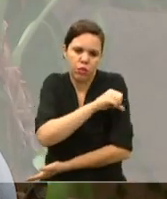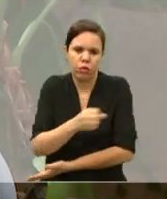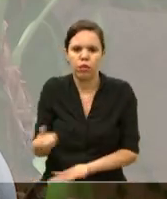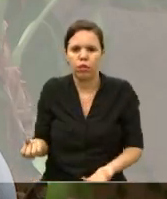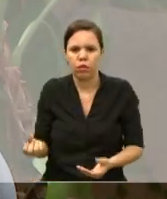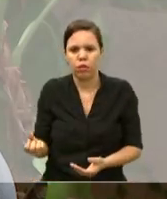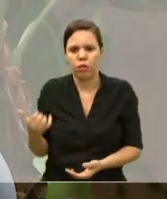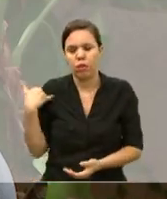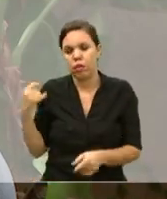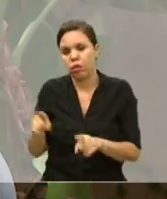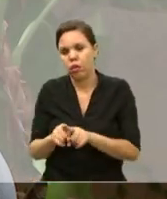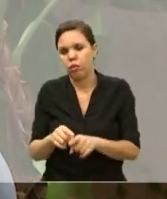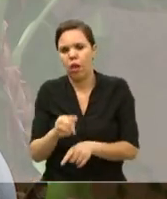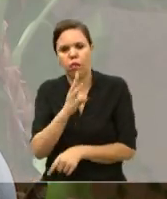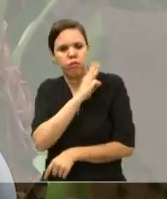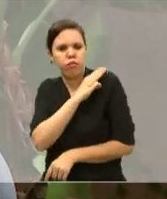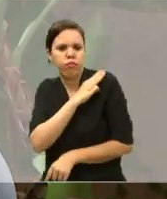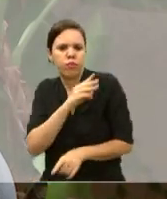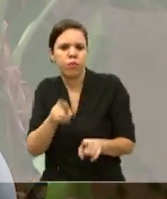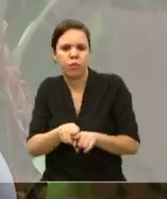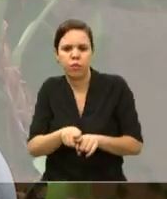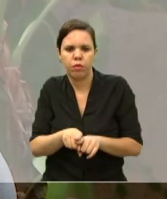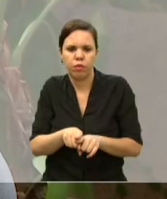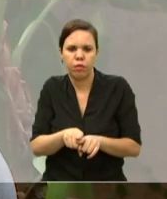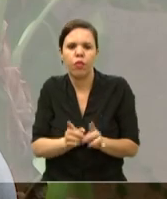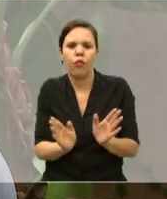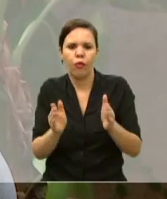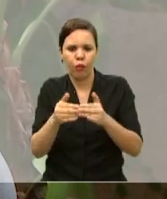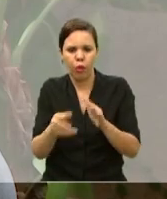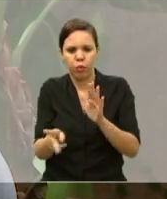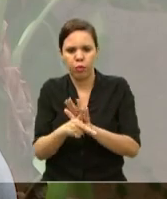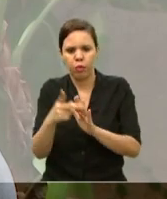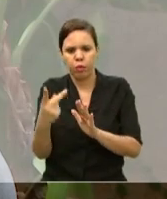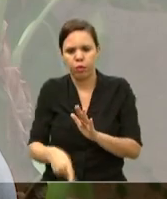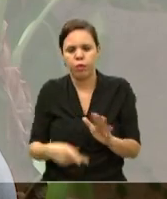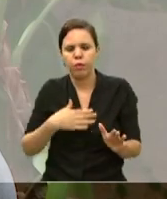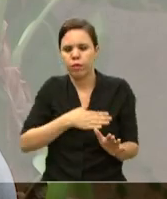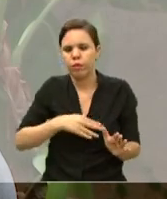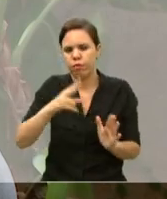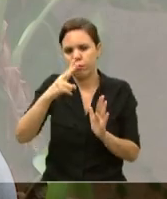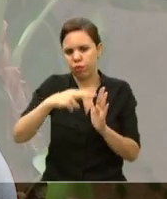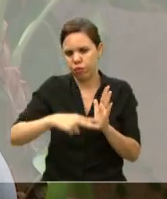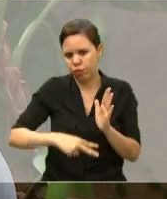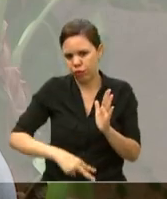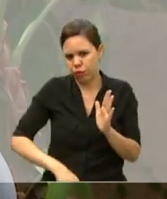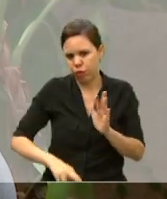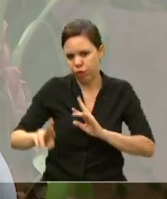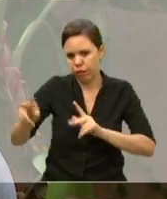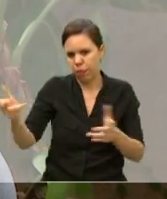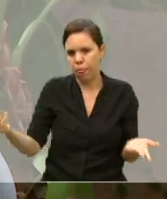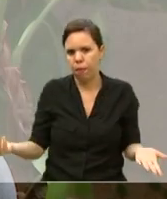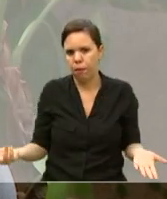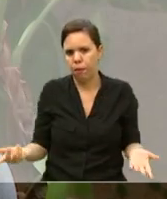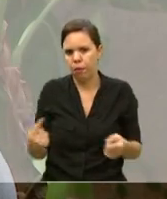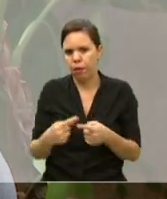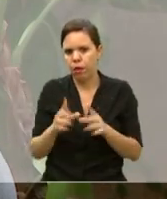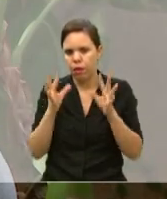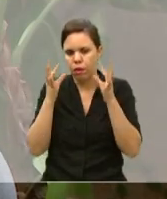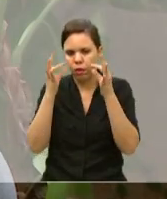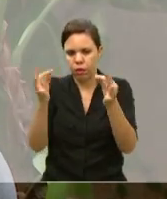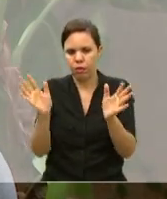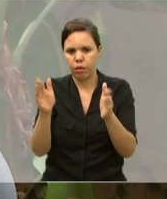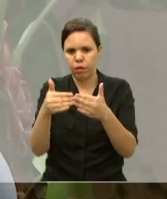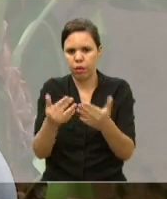tem que ler livro tal. Não, a criança, exatamente isso. A criança ela vai aprender o que a gente está falando de dentro para fora. E a professora